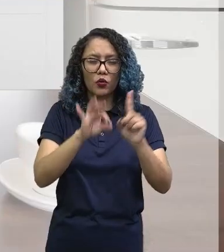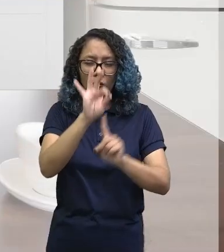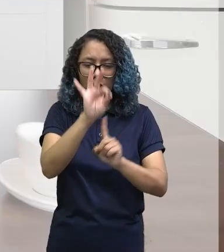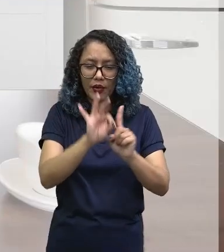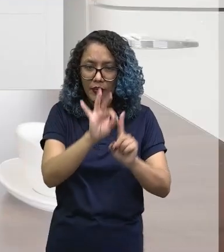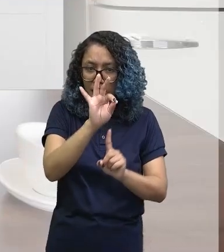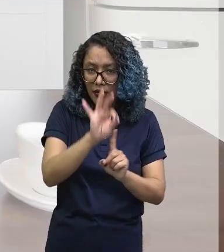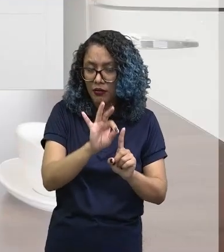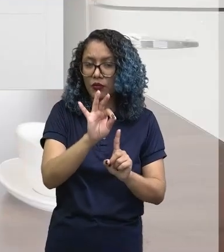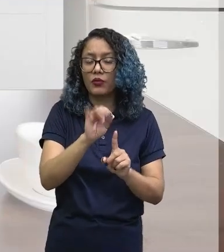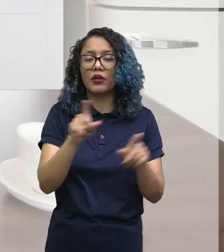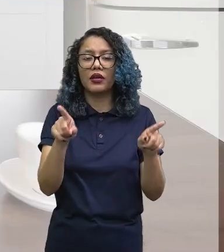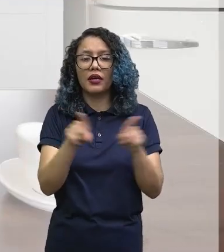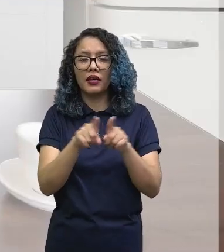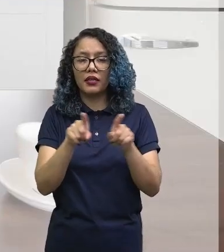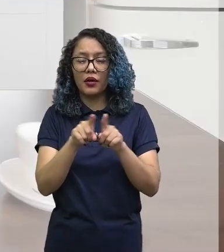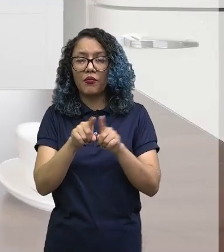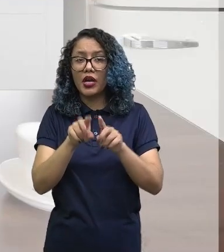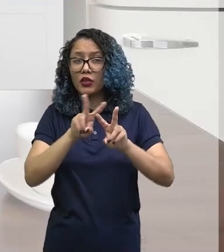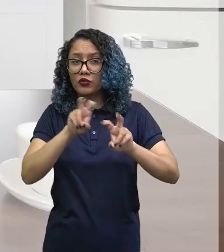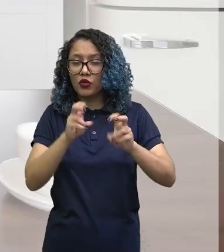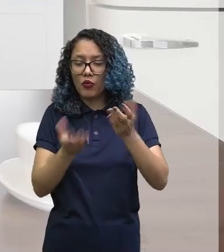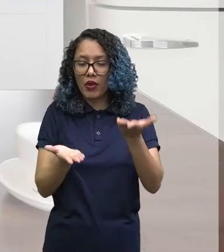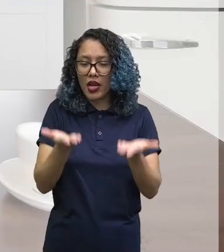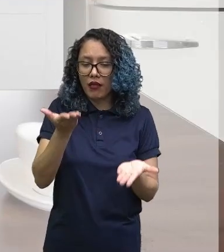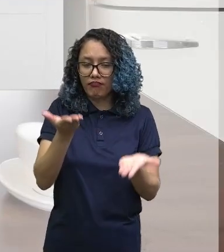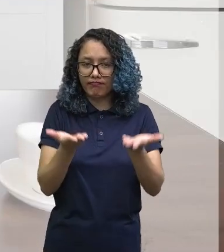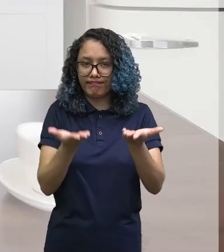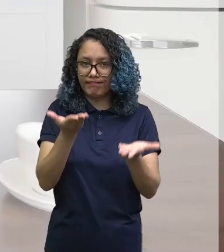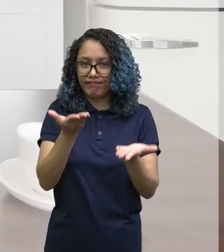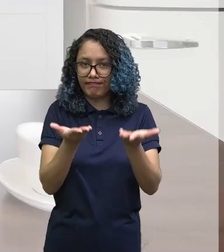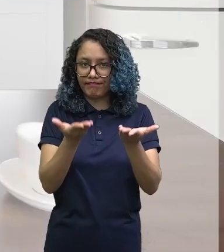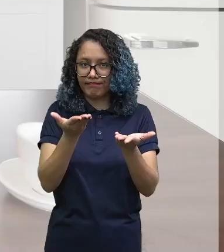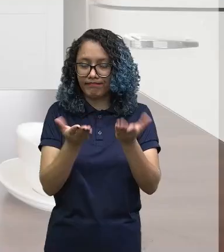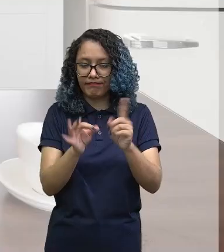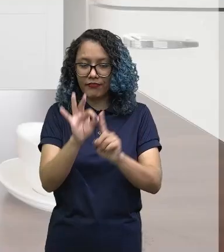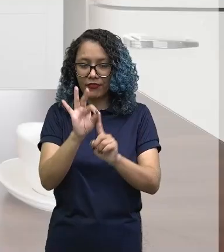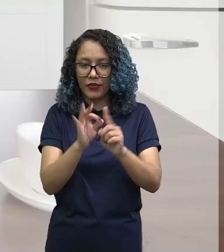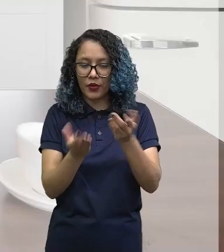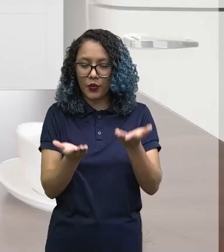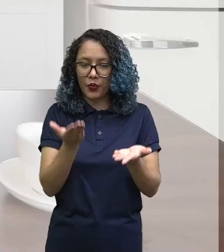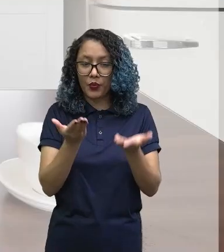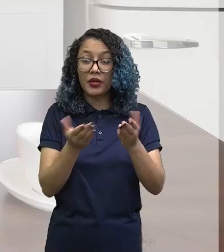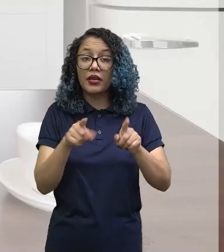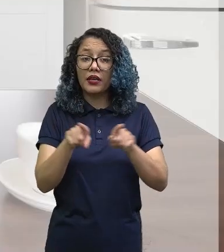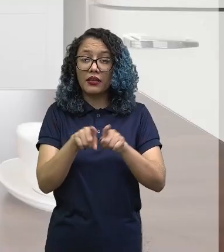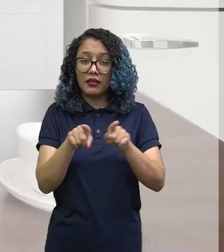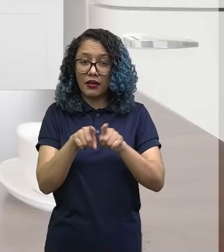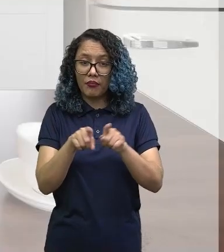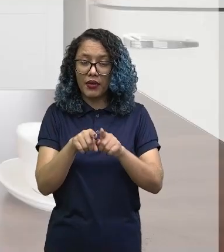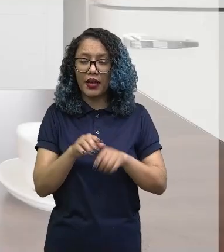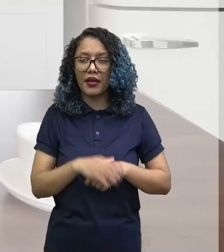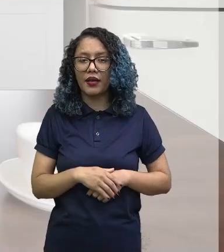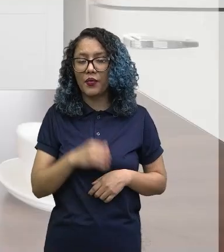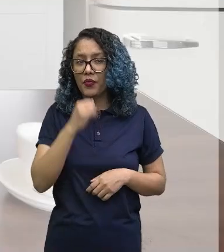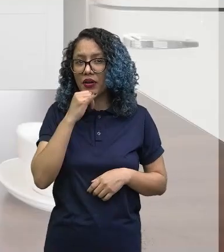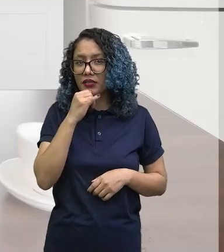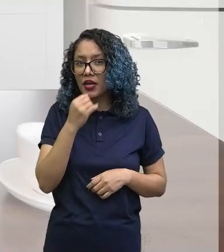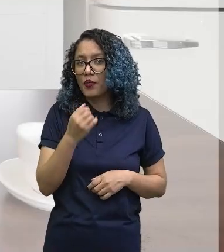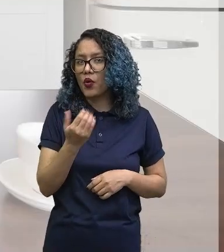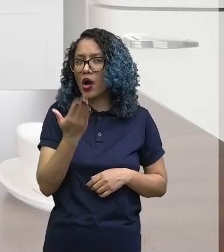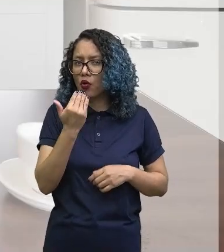falando também do equilíbrio térmico e também, muitas das vezes, ao fazermos uma